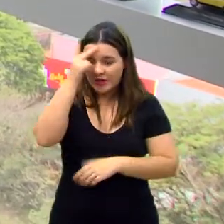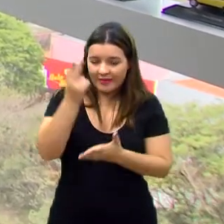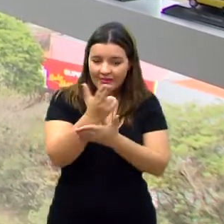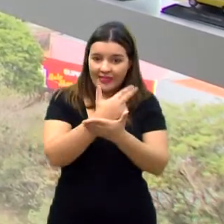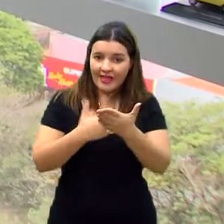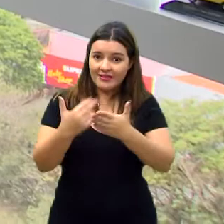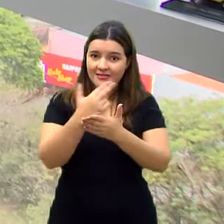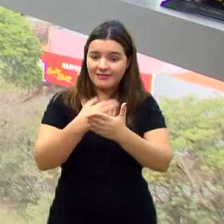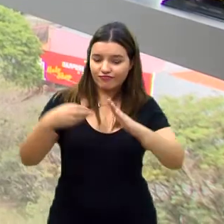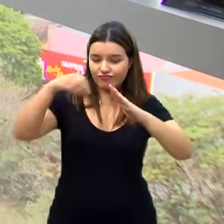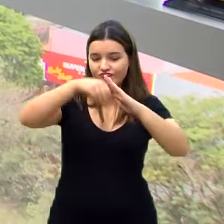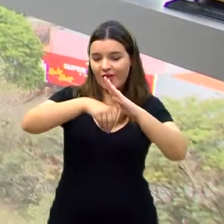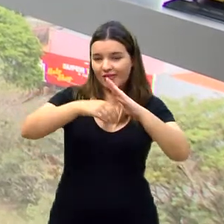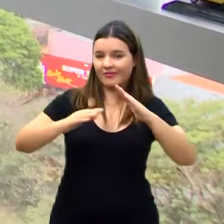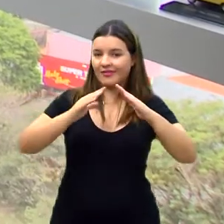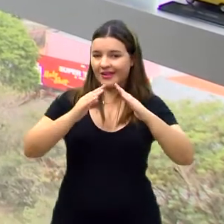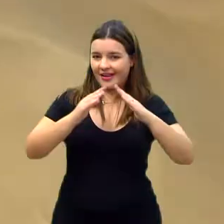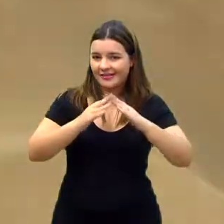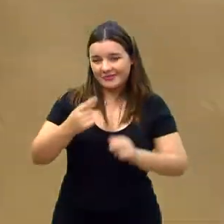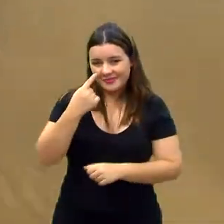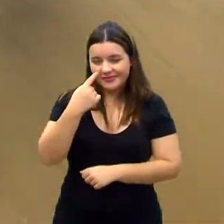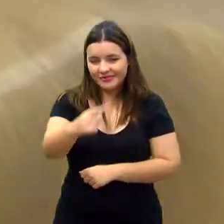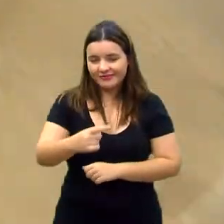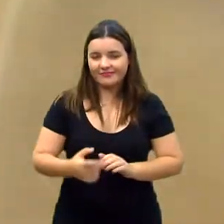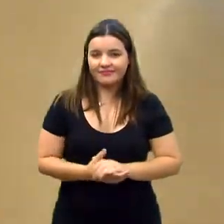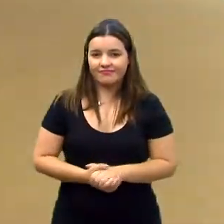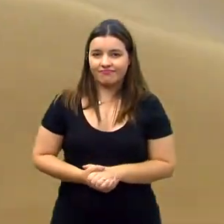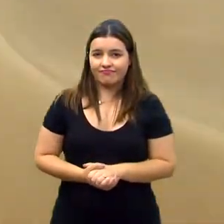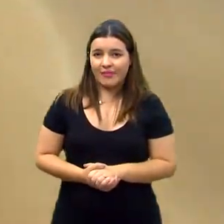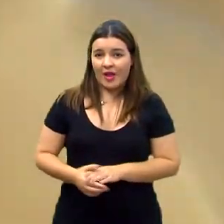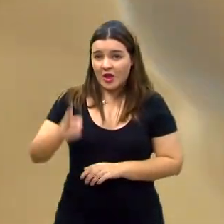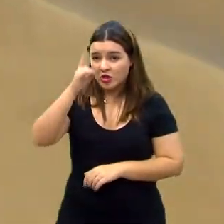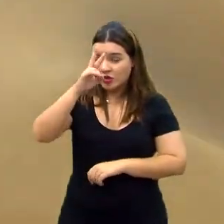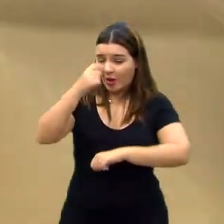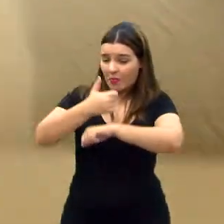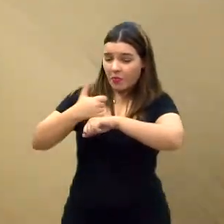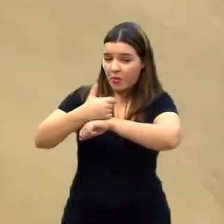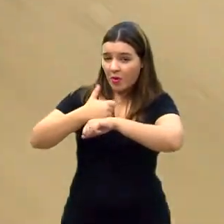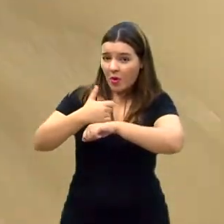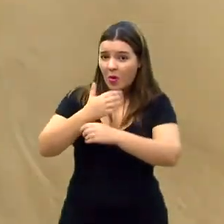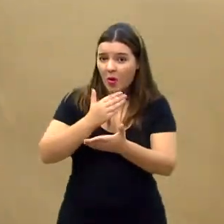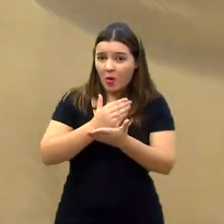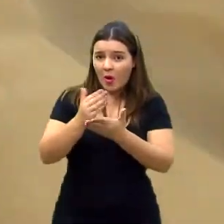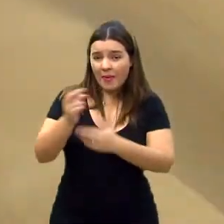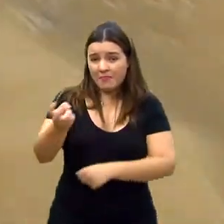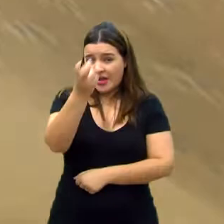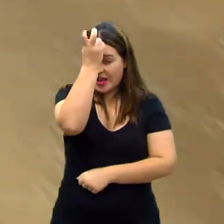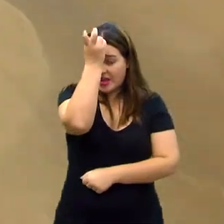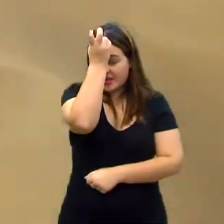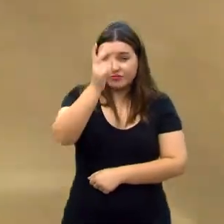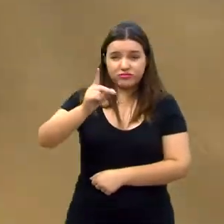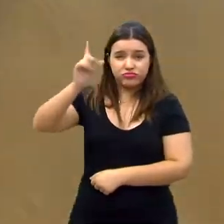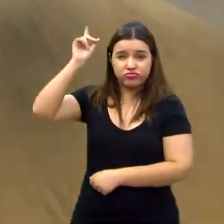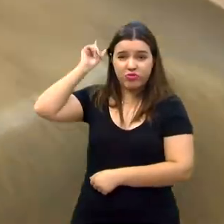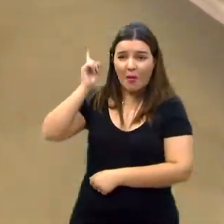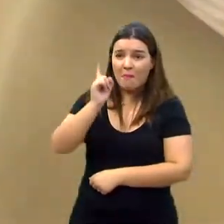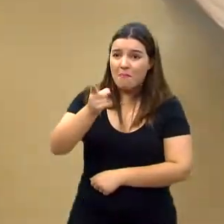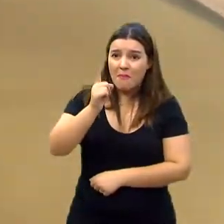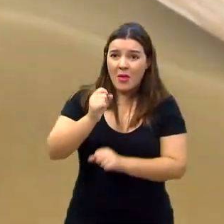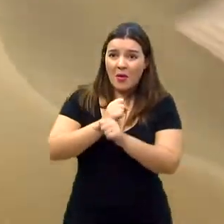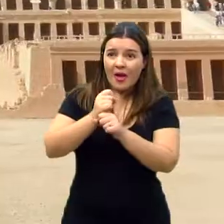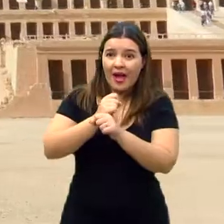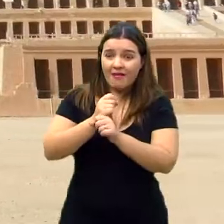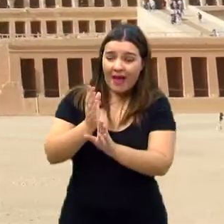de interiores Bora lá então se liga aí a História do Design de interiores teve origem no Egito antigo mais de mil